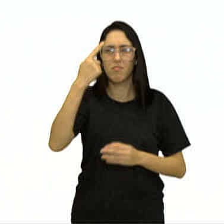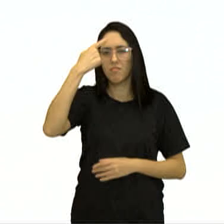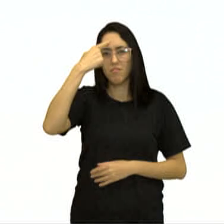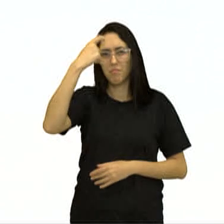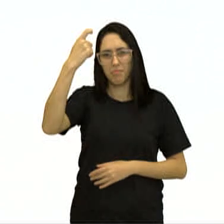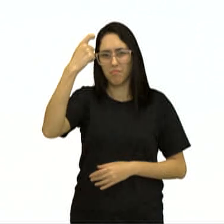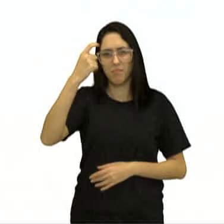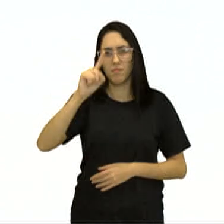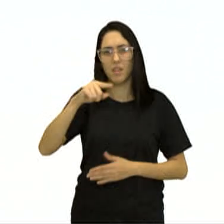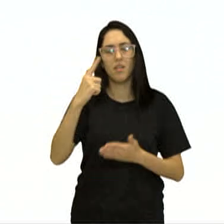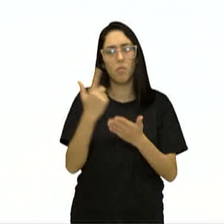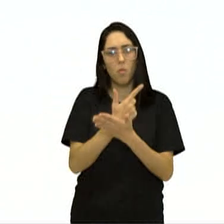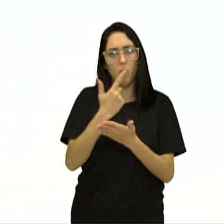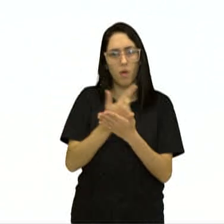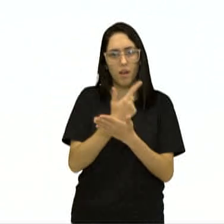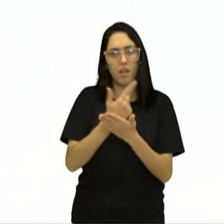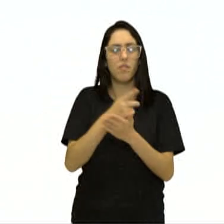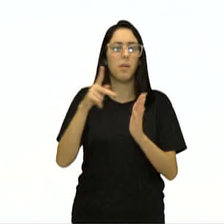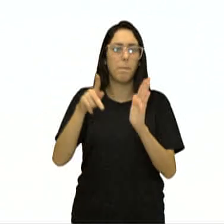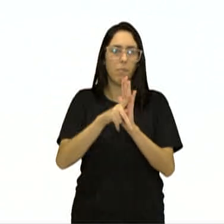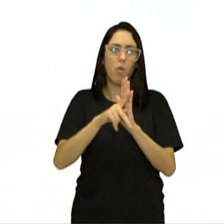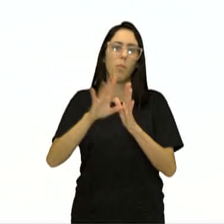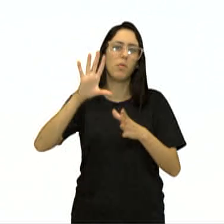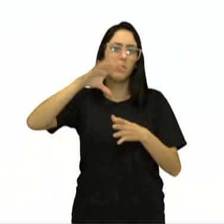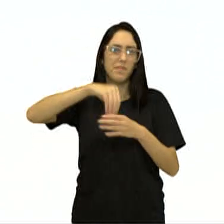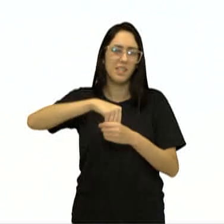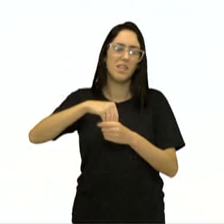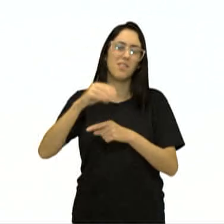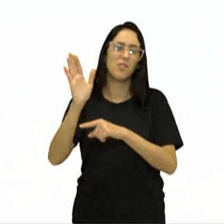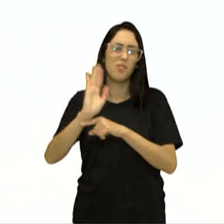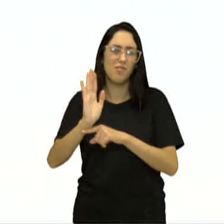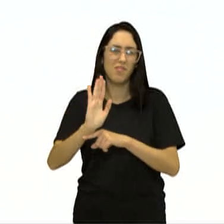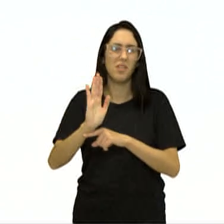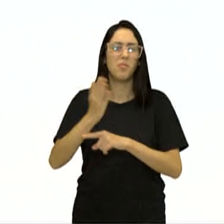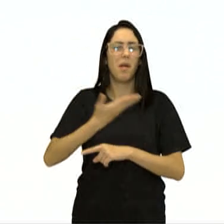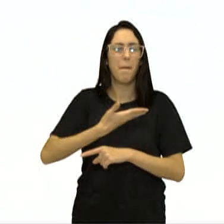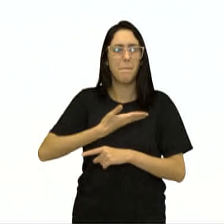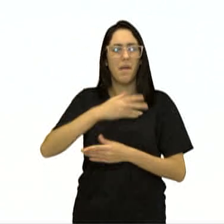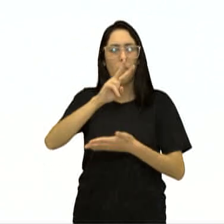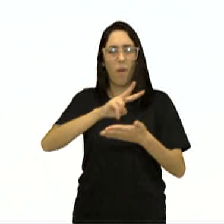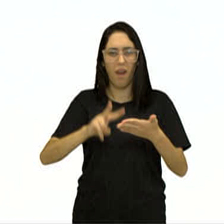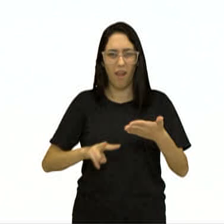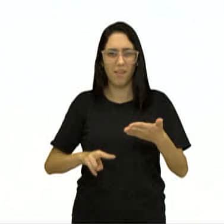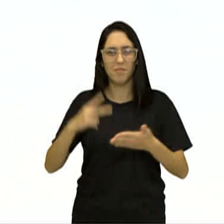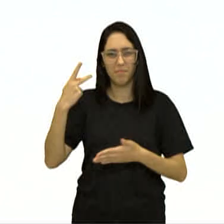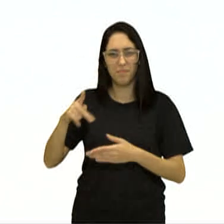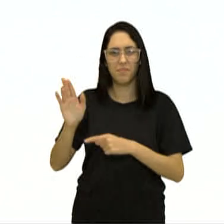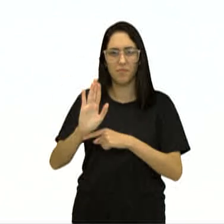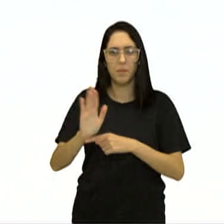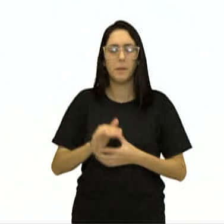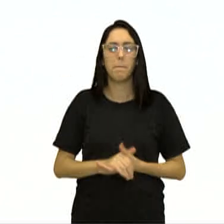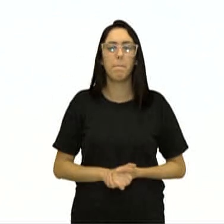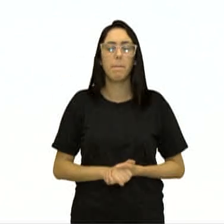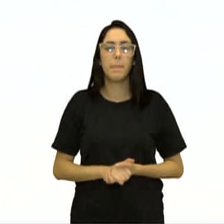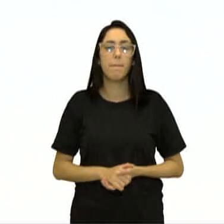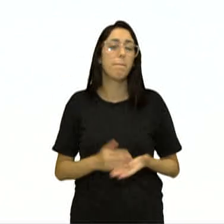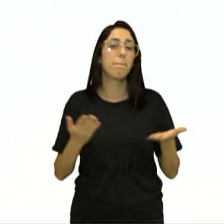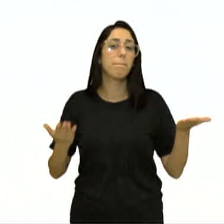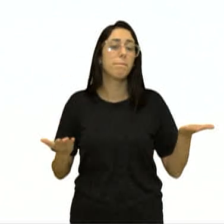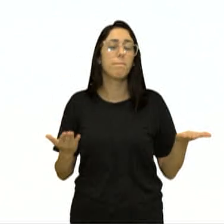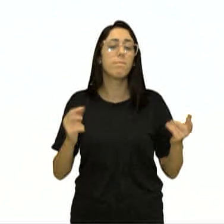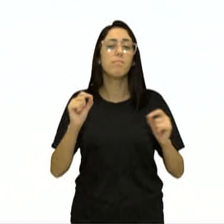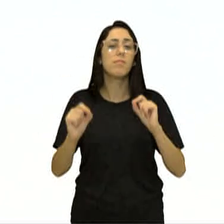para dizer que é um livro que o Harry Potter e os amigos dele usaram na escola. Então, vamos ver qual que é